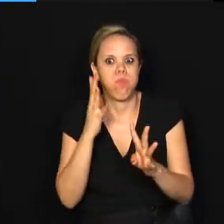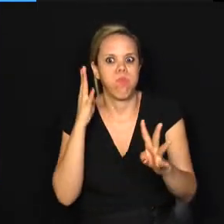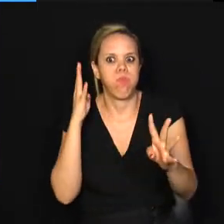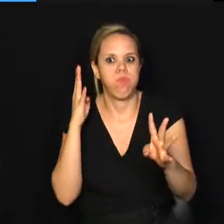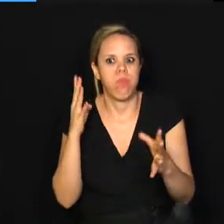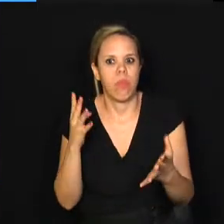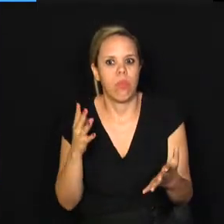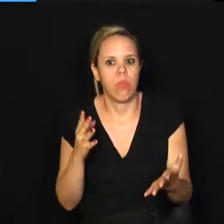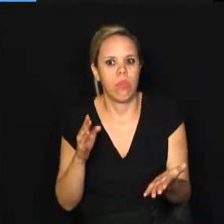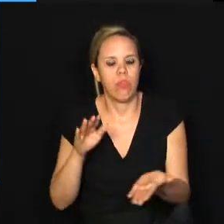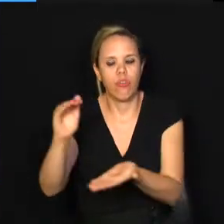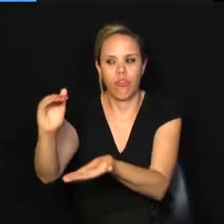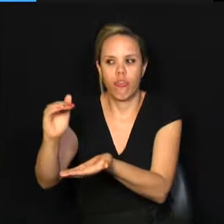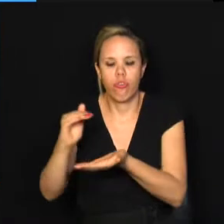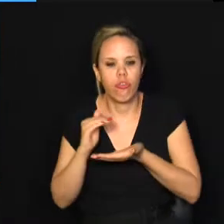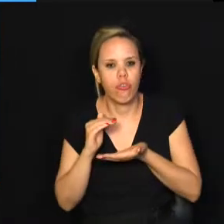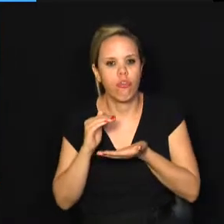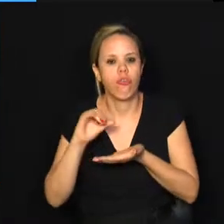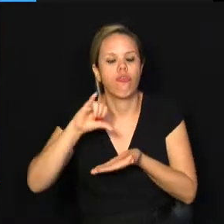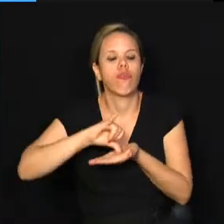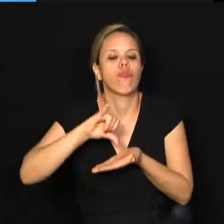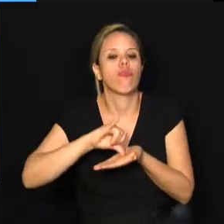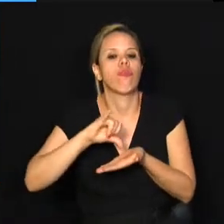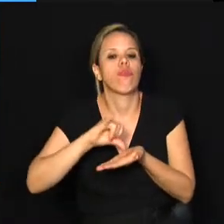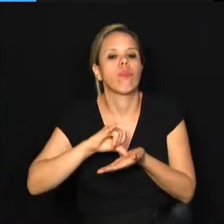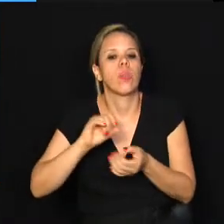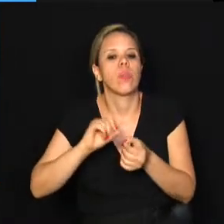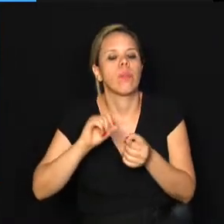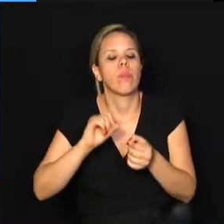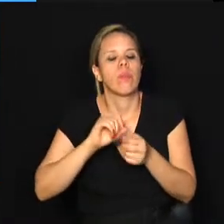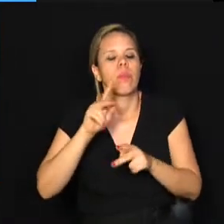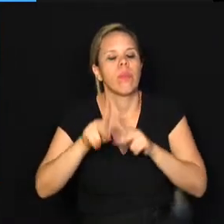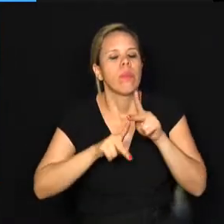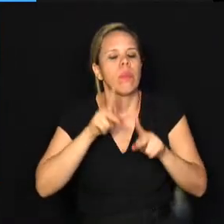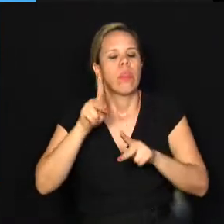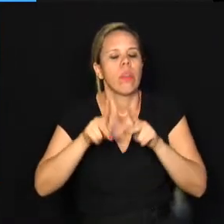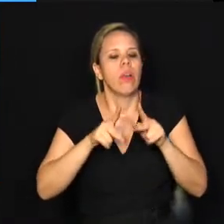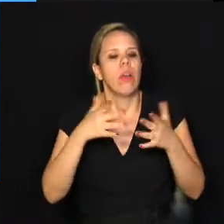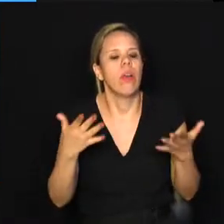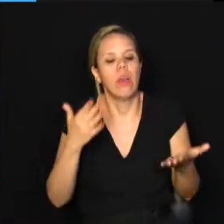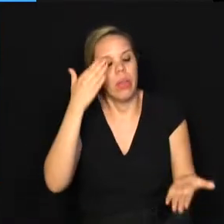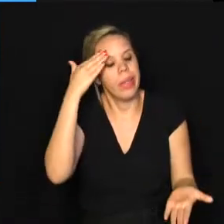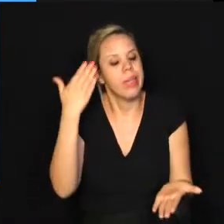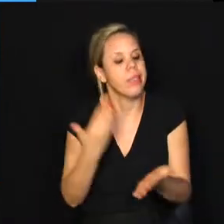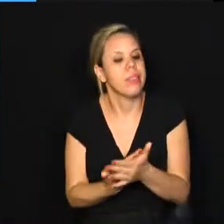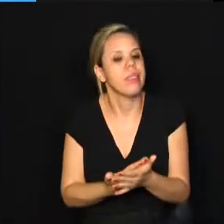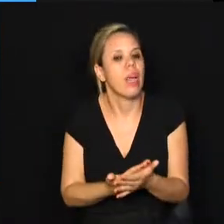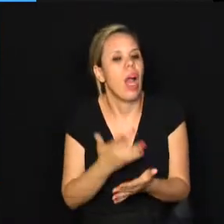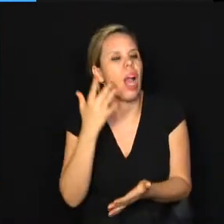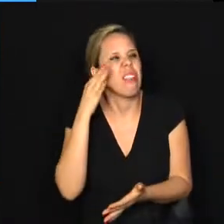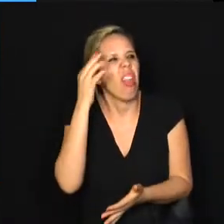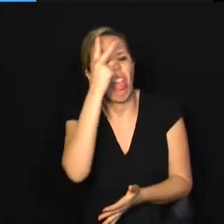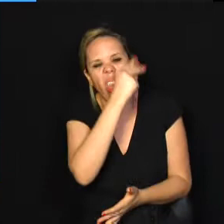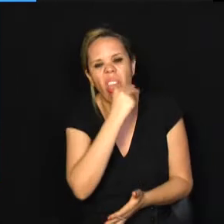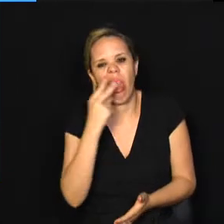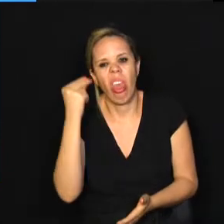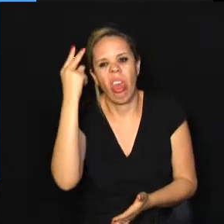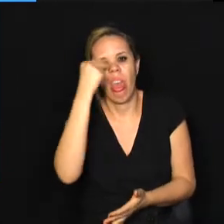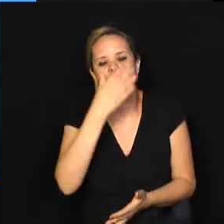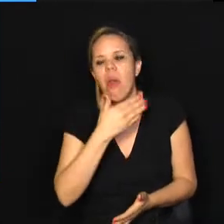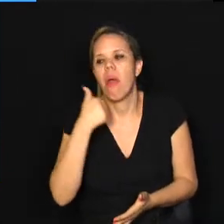para retirar uma encomenda lá no centro, isso faz com que a população acredite ou tenha uma ilusão de que seria